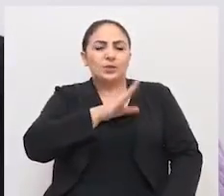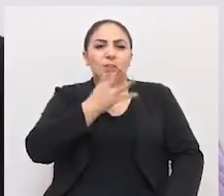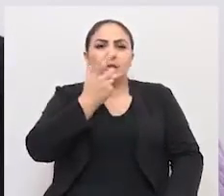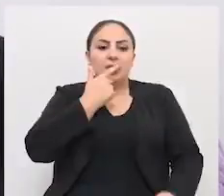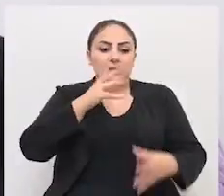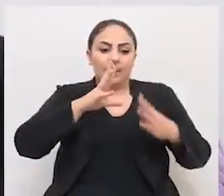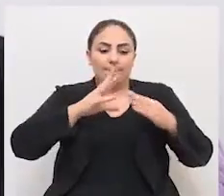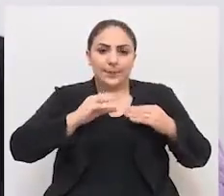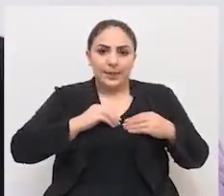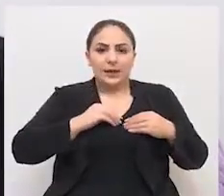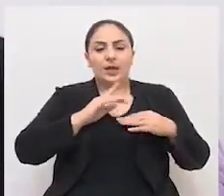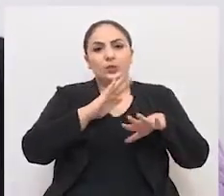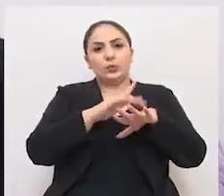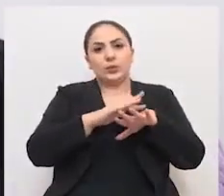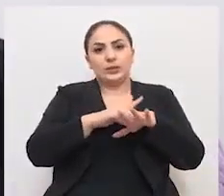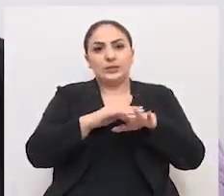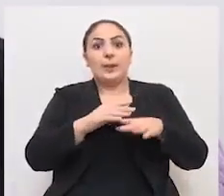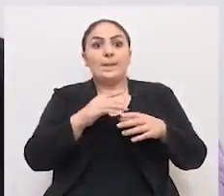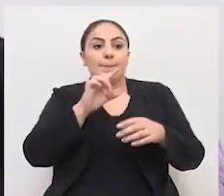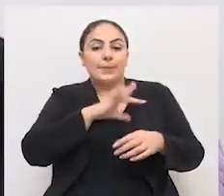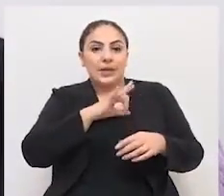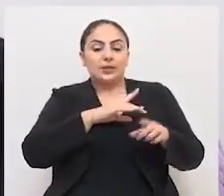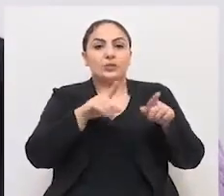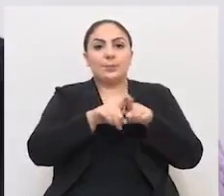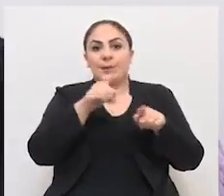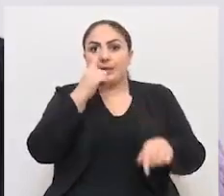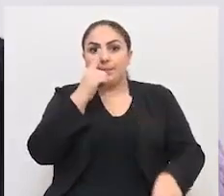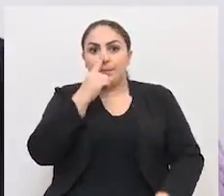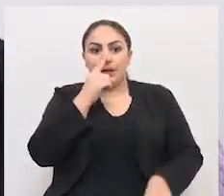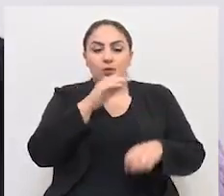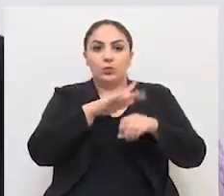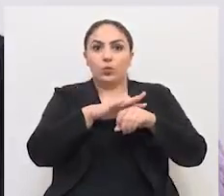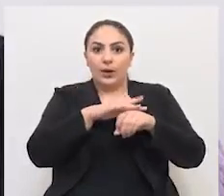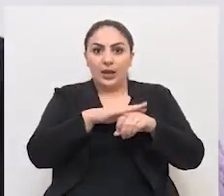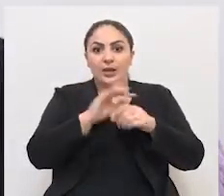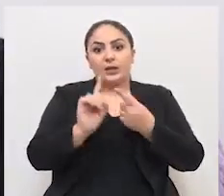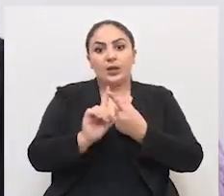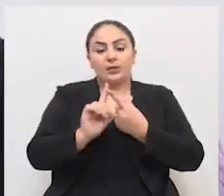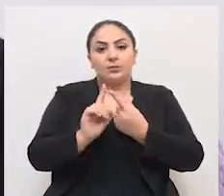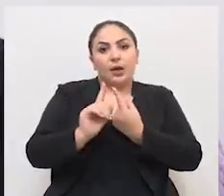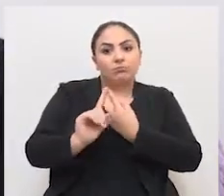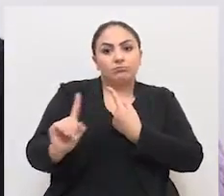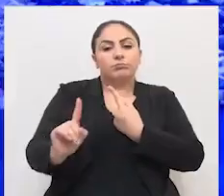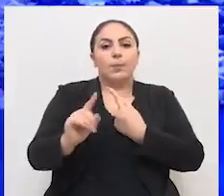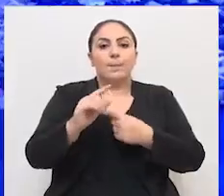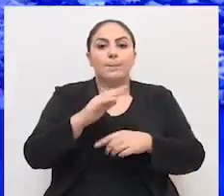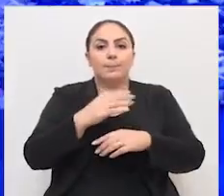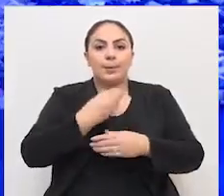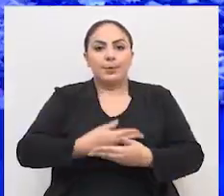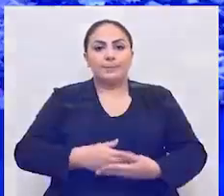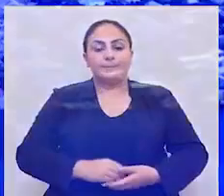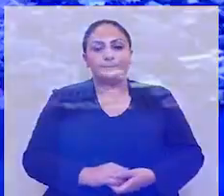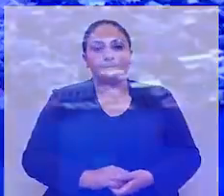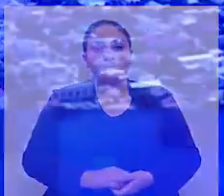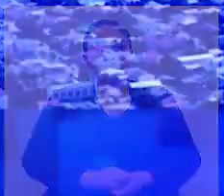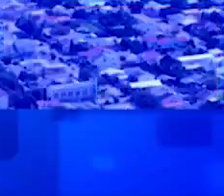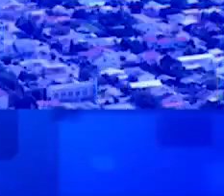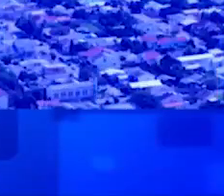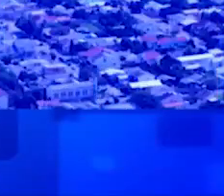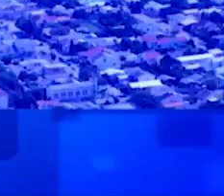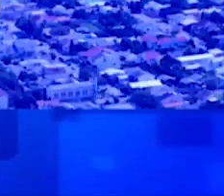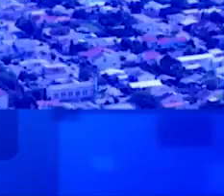da criança pegar a doença, medo também da mãe ficar doente e ficar longe do bebê.